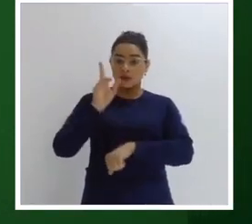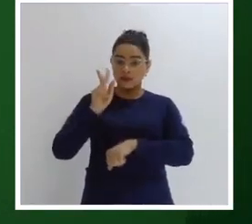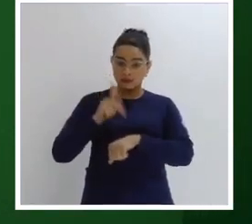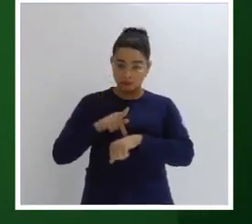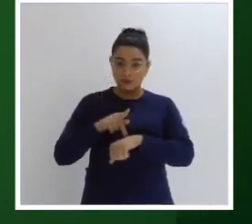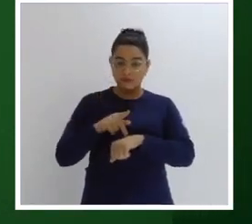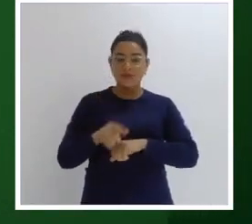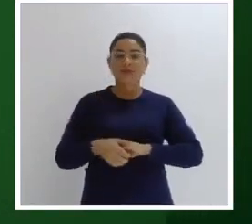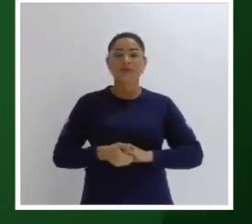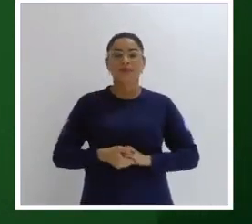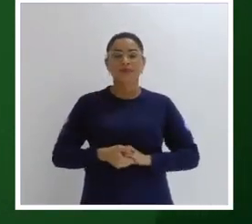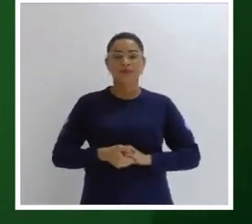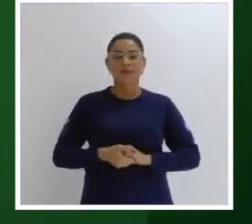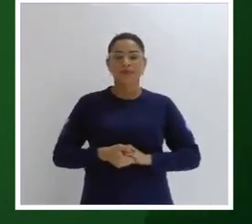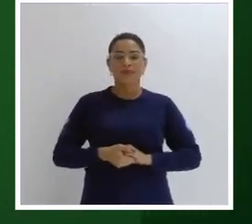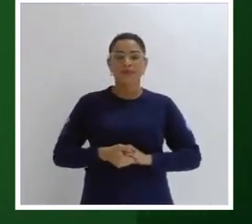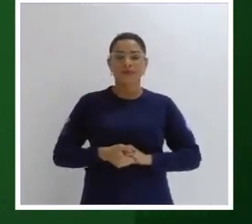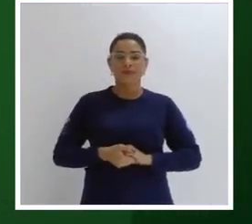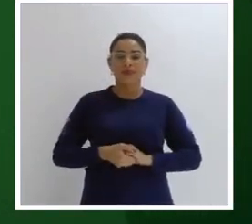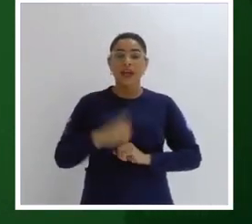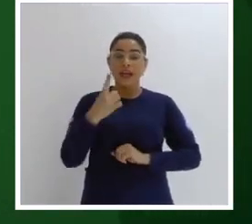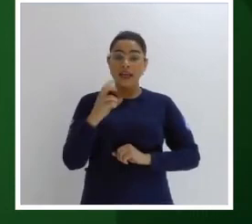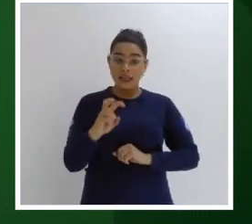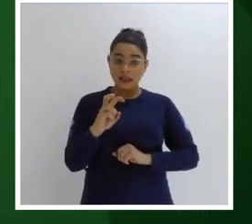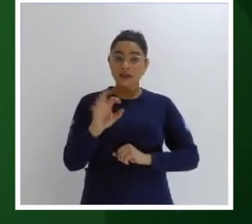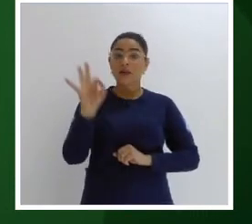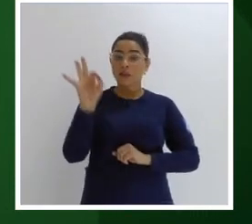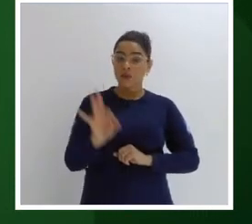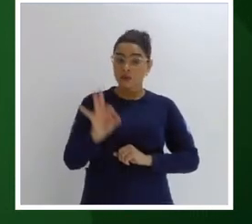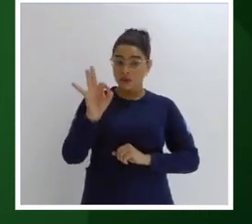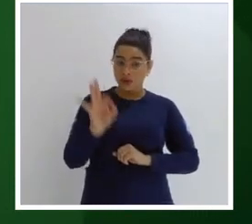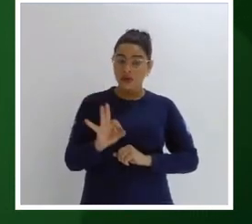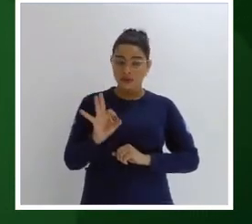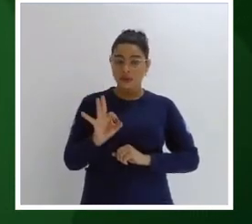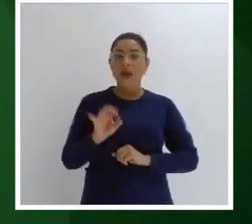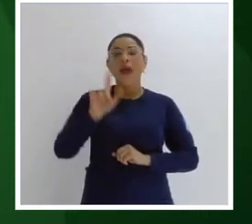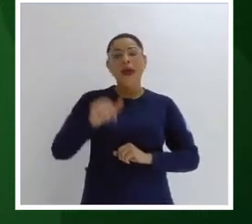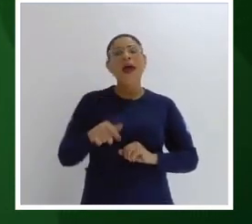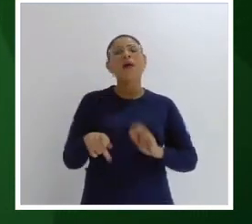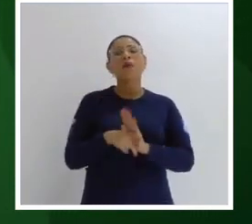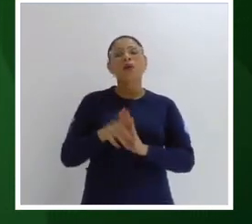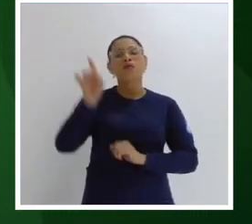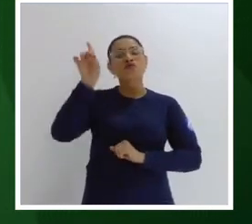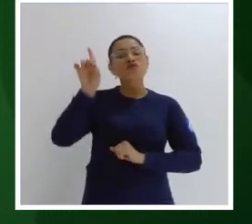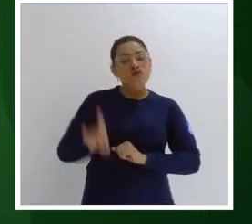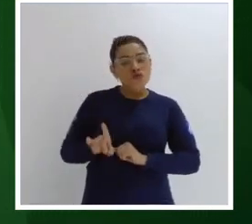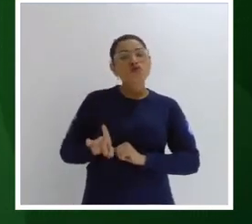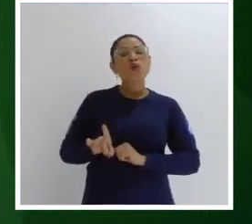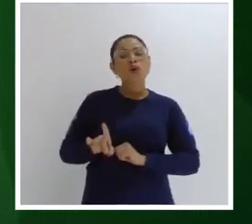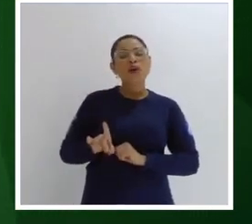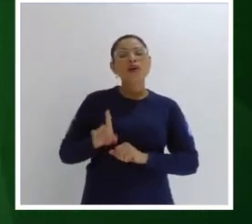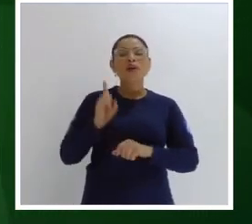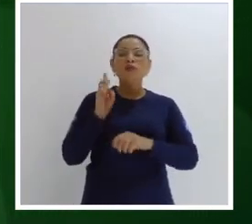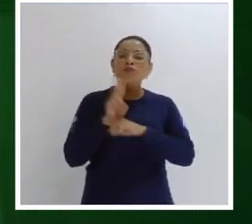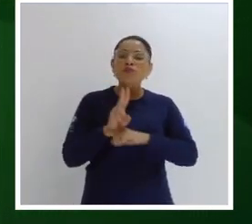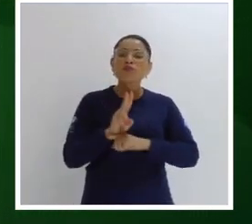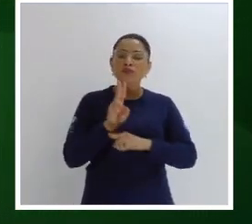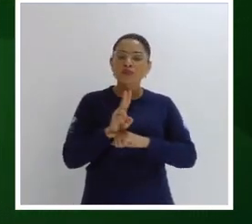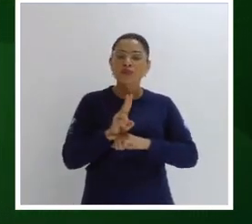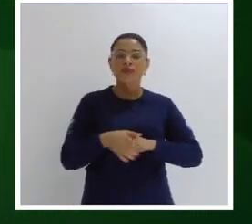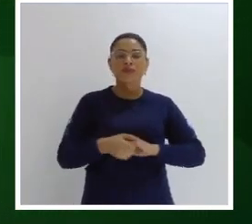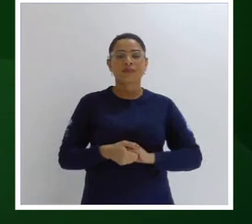professor coordenador e 15% é o próprio diretor da Escola é quem cuida